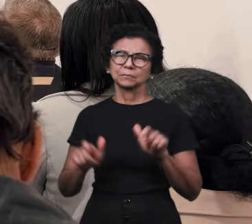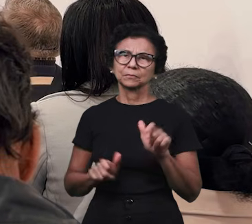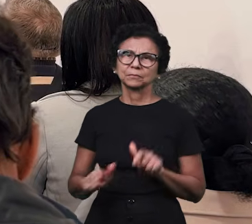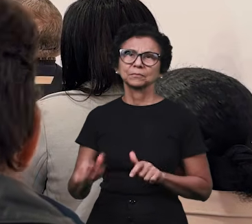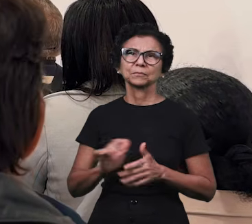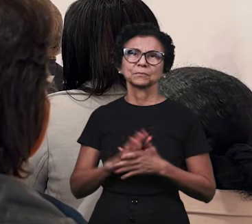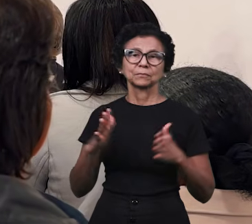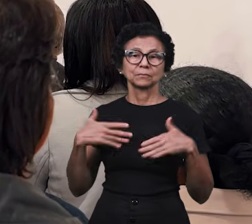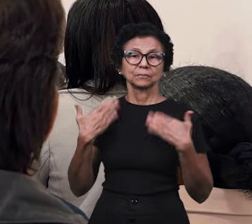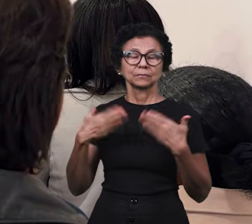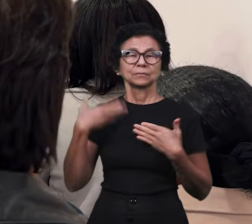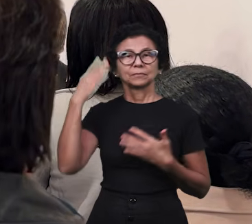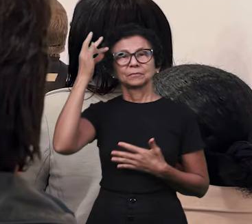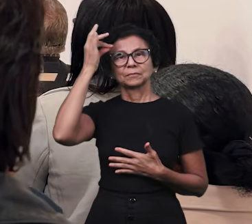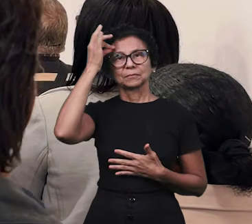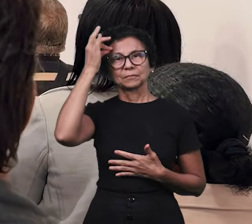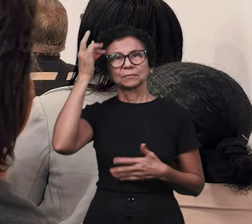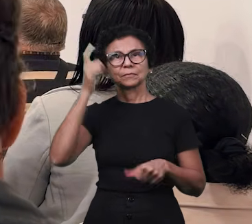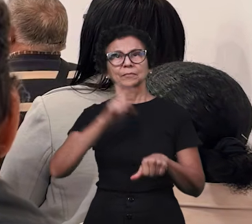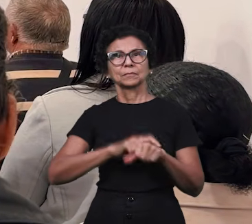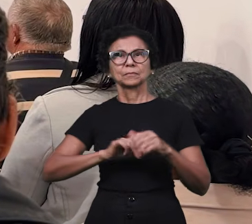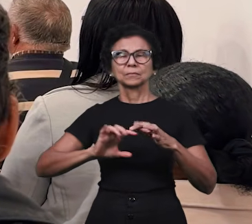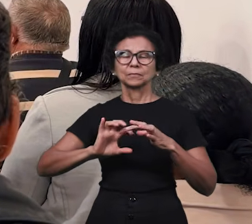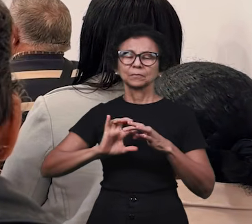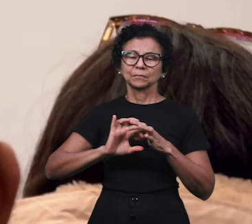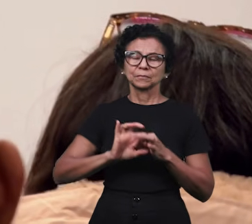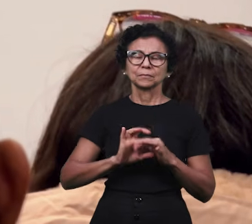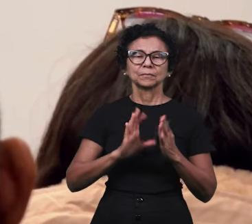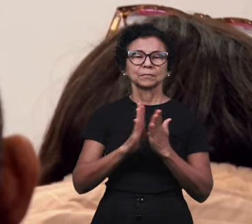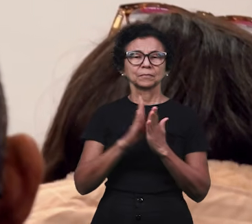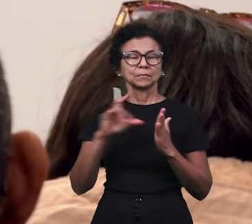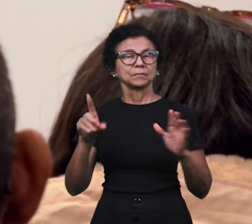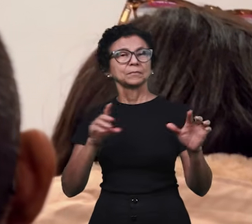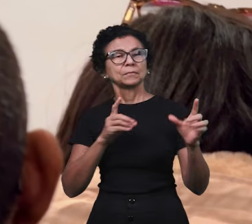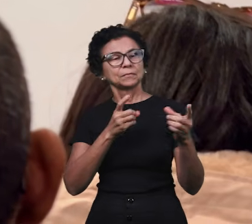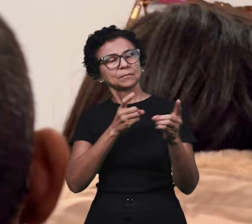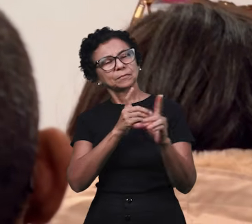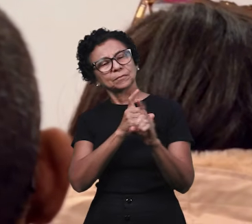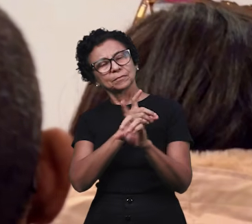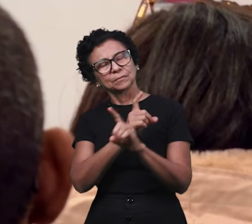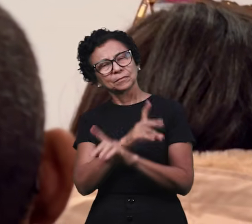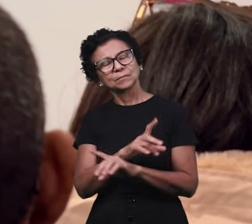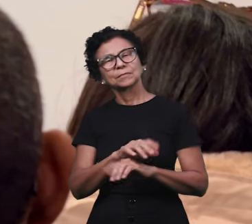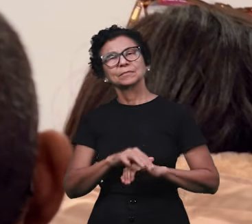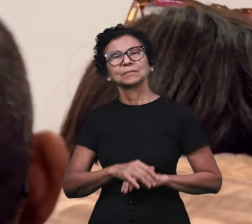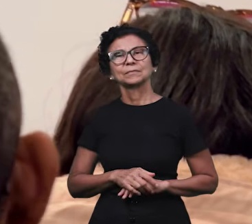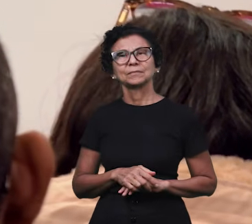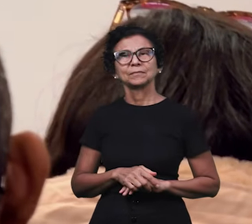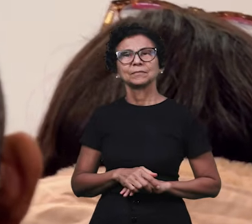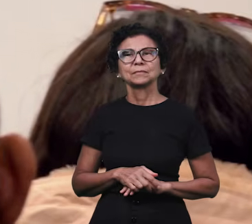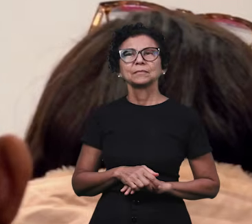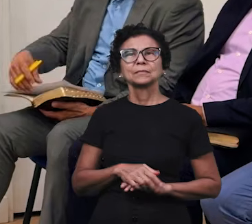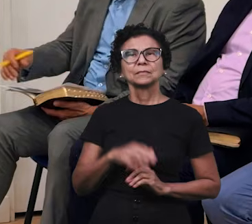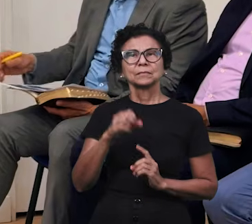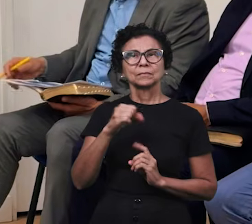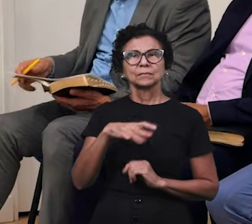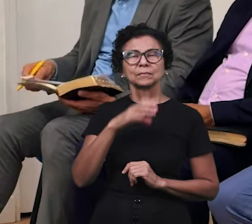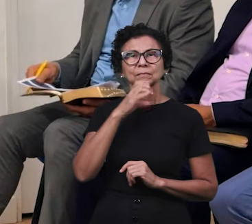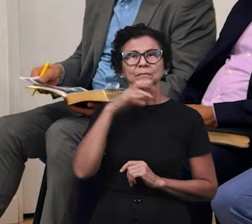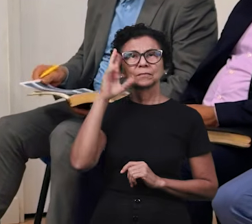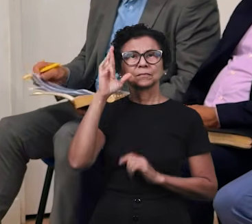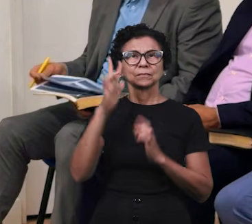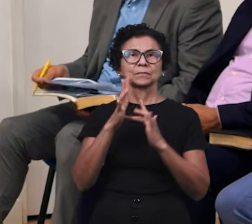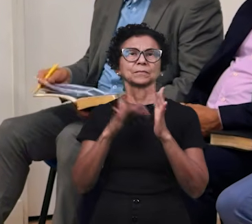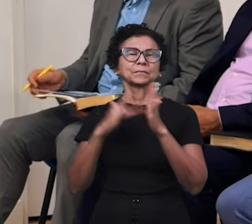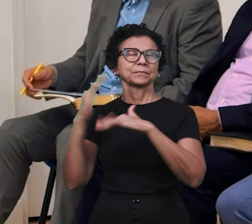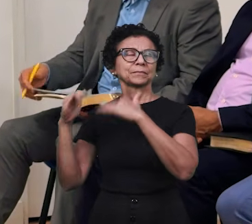estiveram reunidos em um período de comunhão e ensino da palavra, buscando aprofundar o conhecimento da doutrina e crescer na graça e no